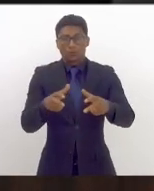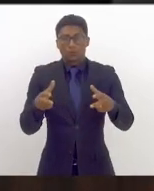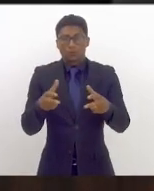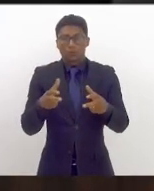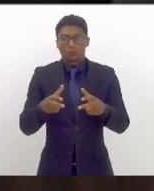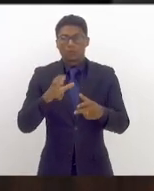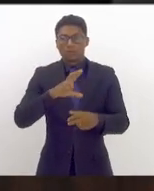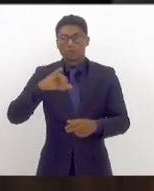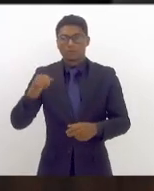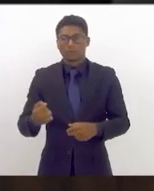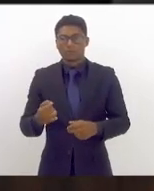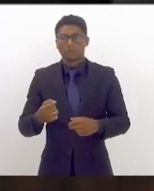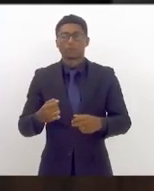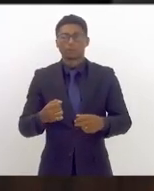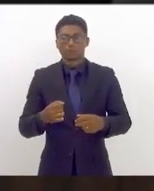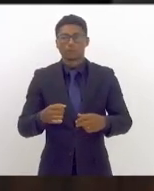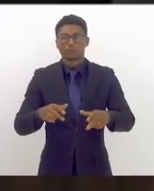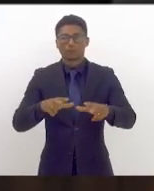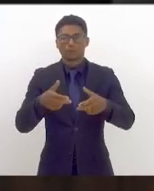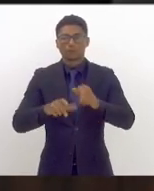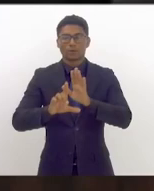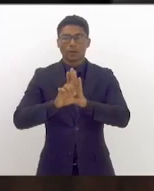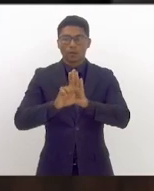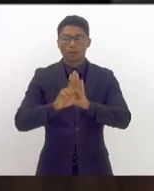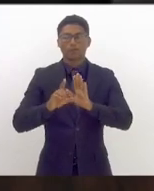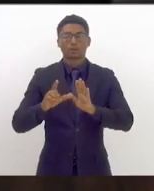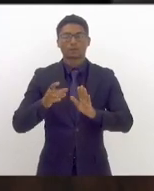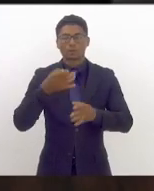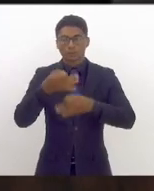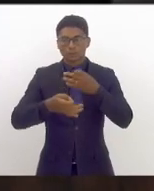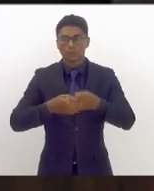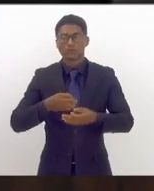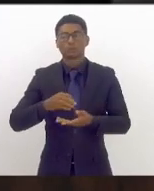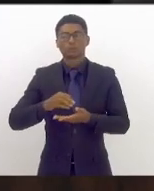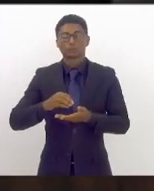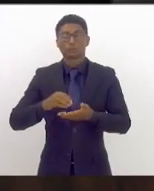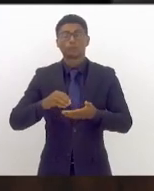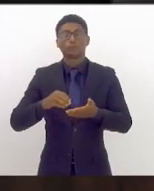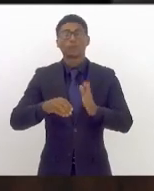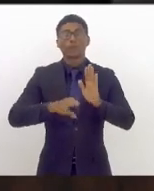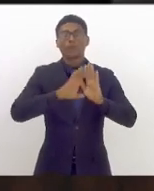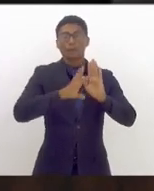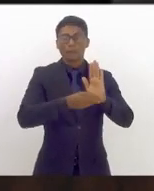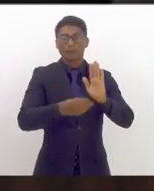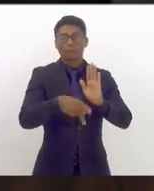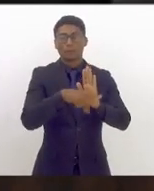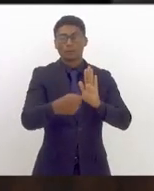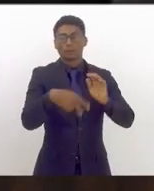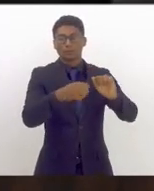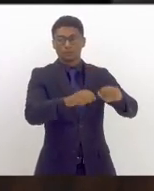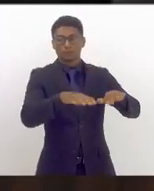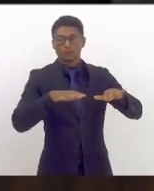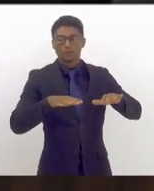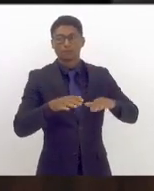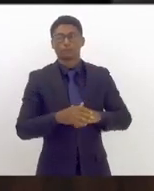comissões de condição Justiça legislação constitucional complementar e códigos e orçamento sobre as emendas de plenário